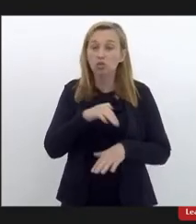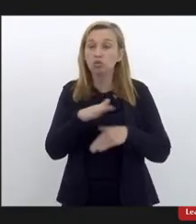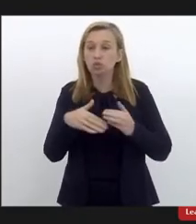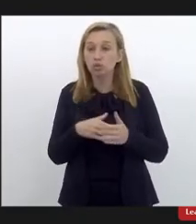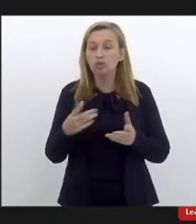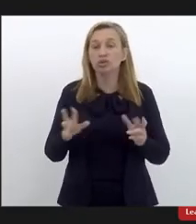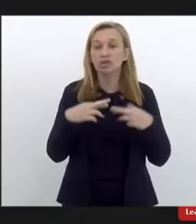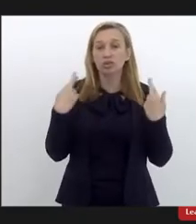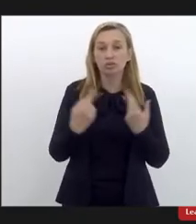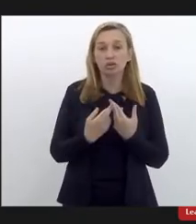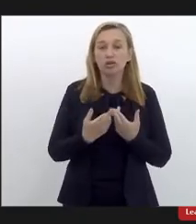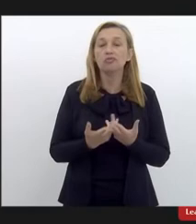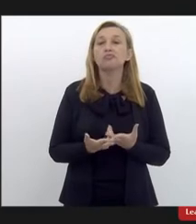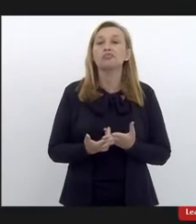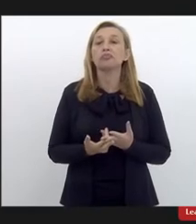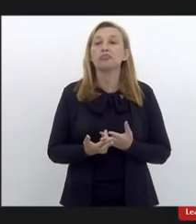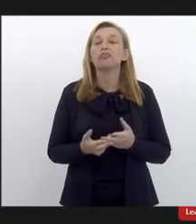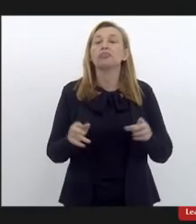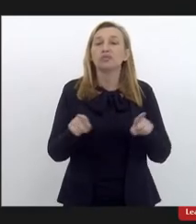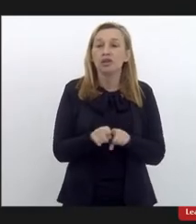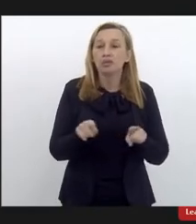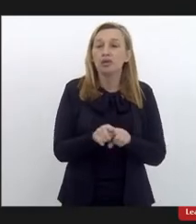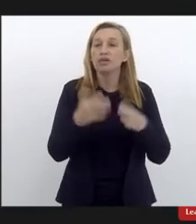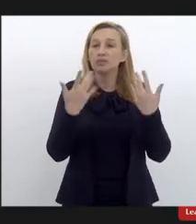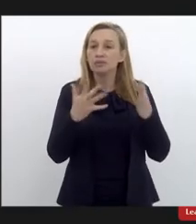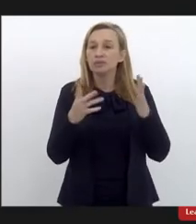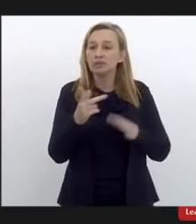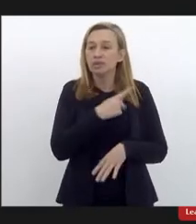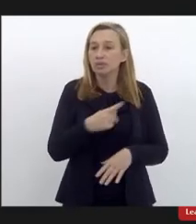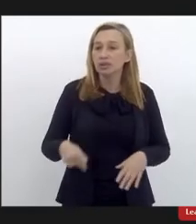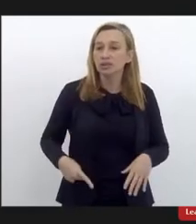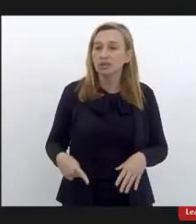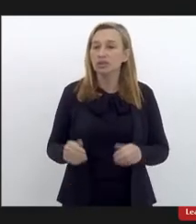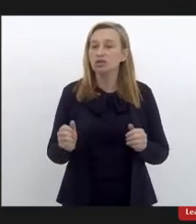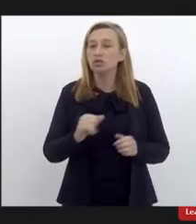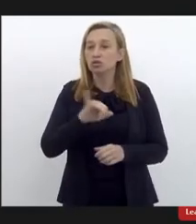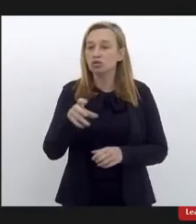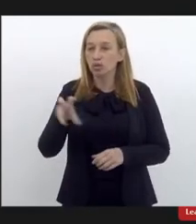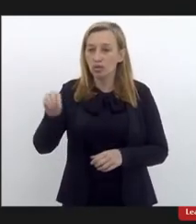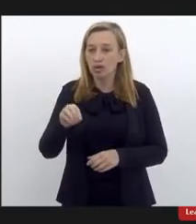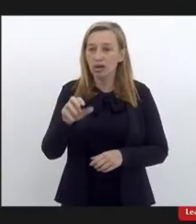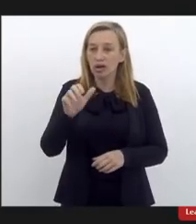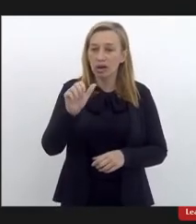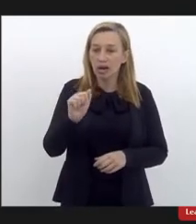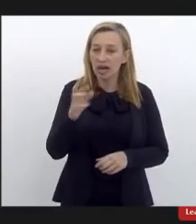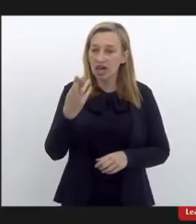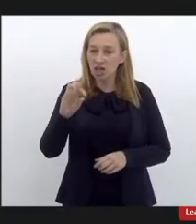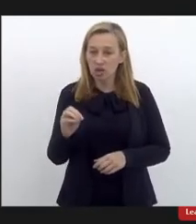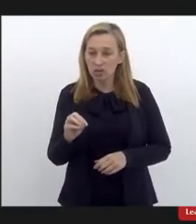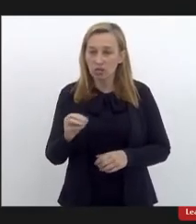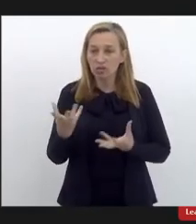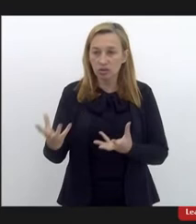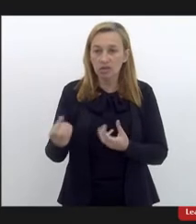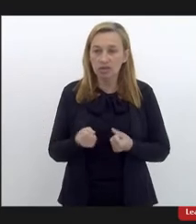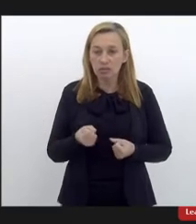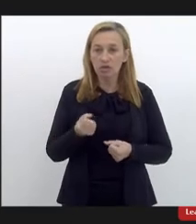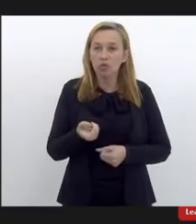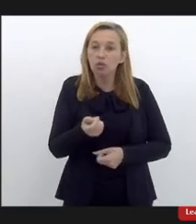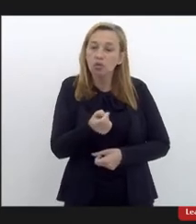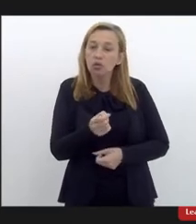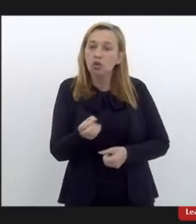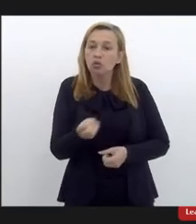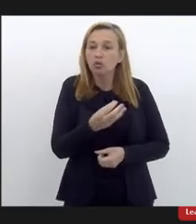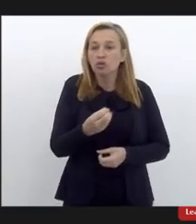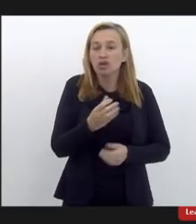nessa audiência, e também saudar o nosso presidente, João Carrilho, que nos recebeu, né, recentemente lá junto com o